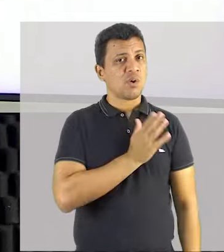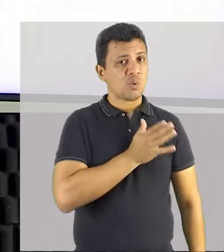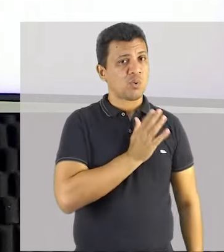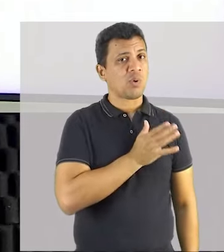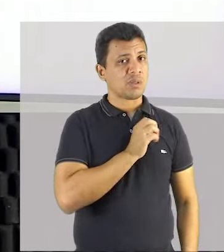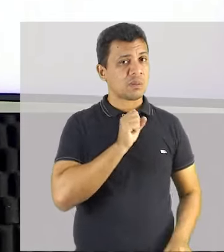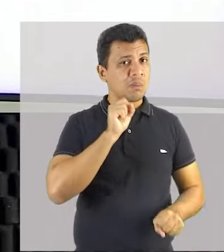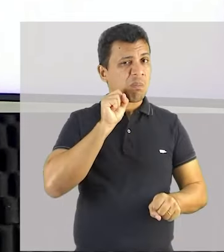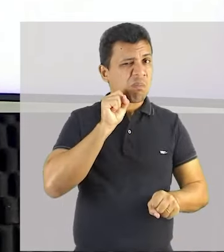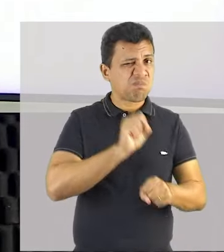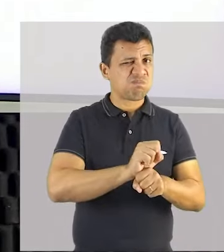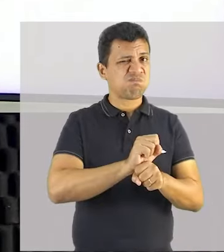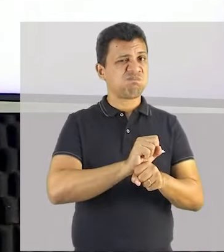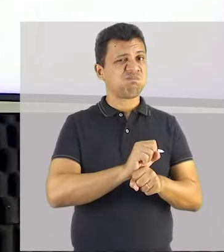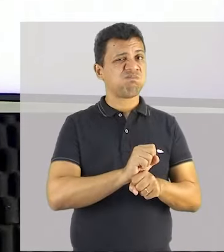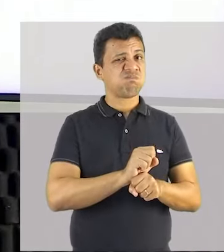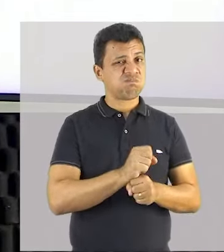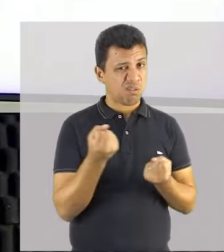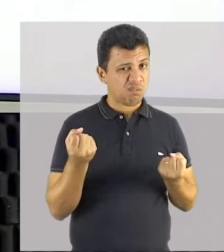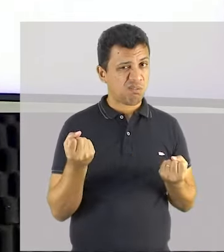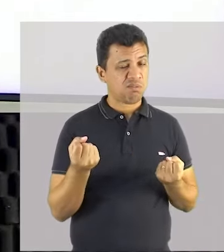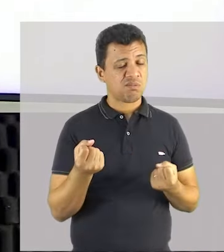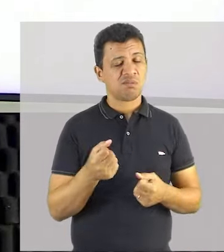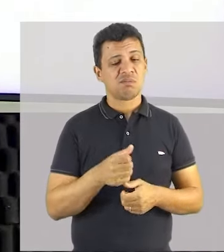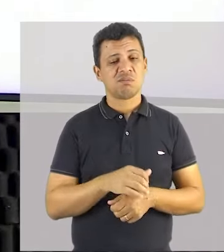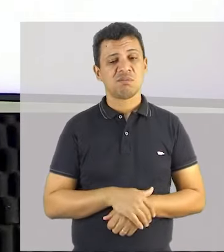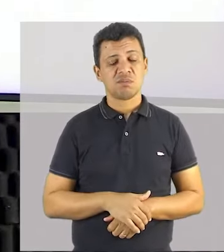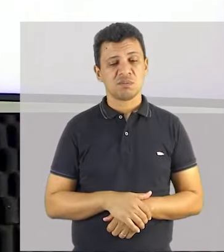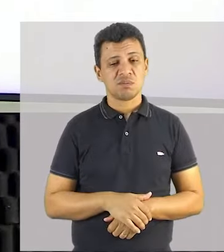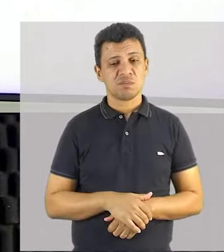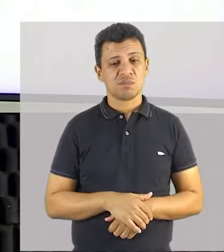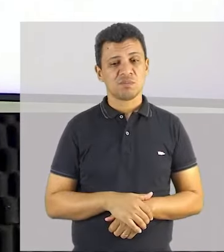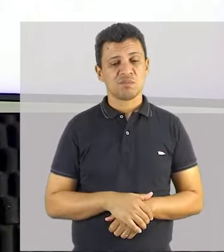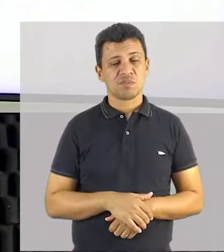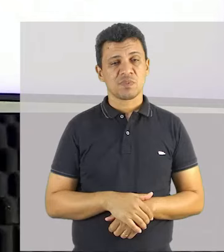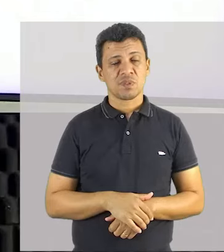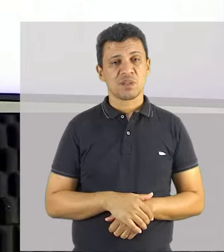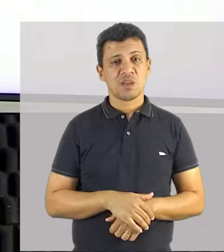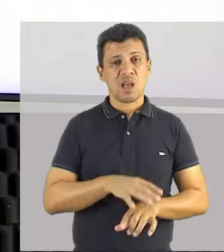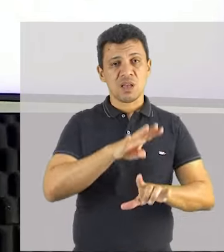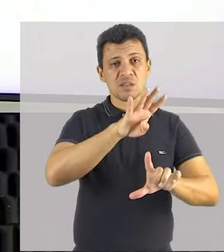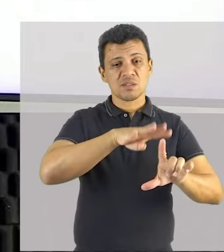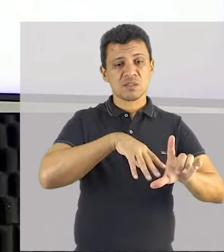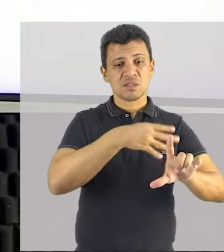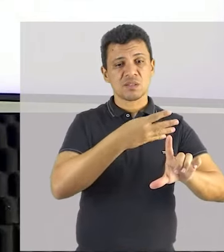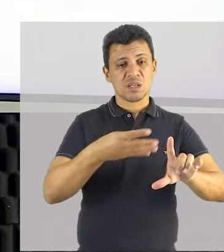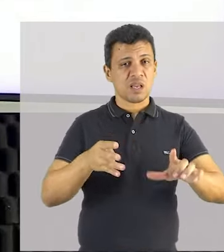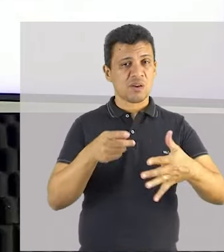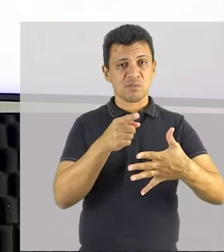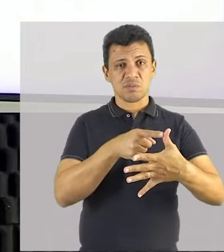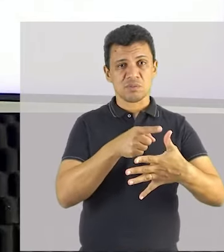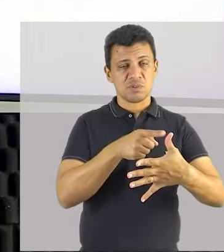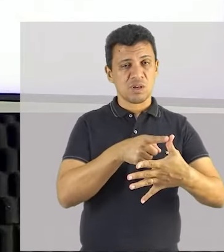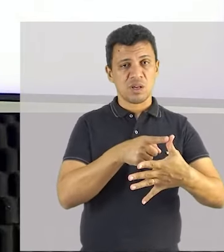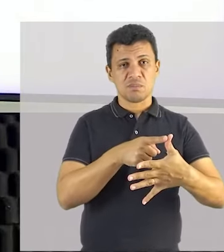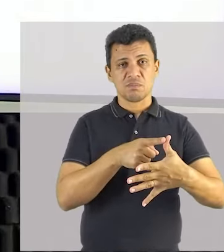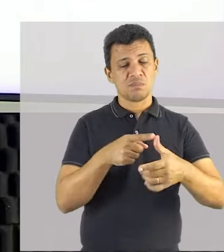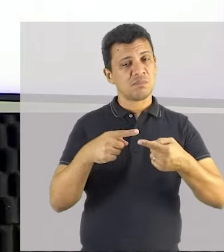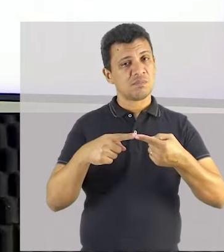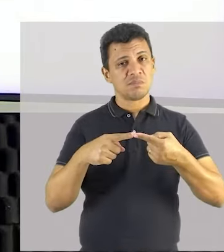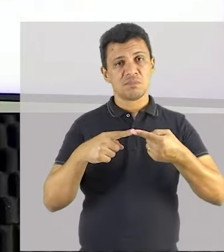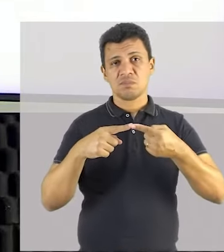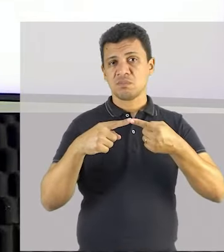infarto né então Eh esse gráfico ele não ele não vai ser o representante do que